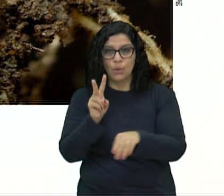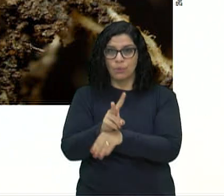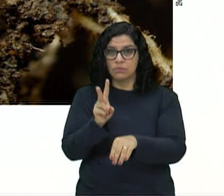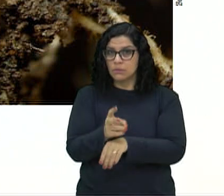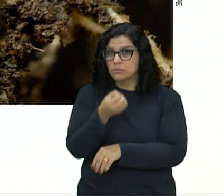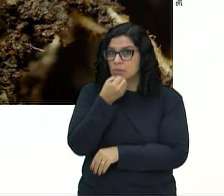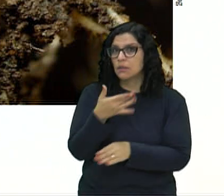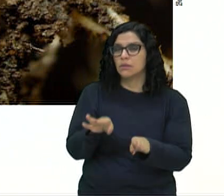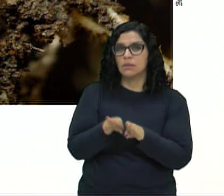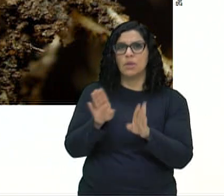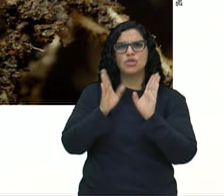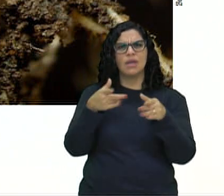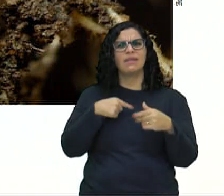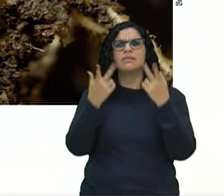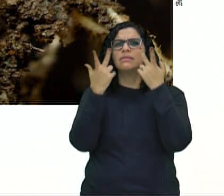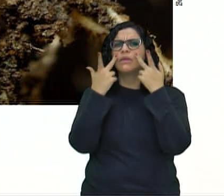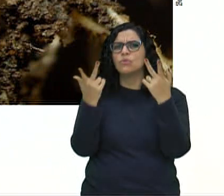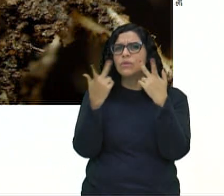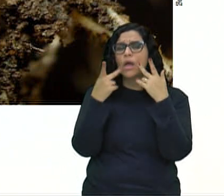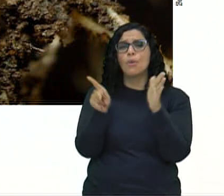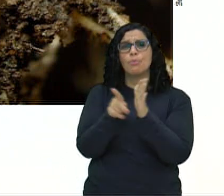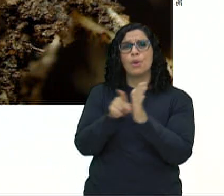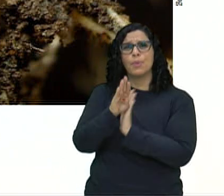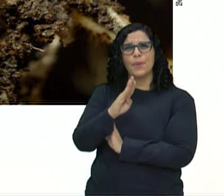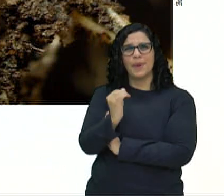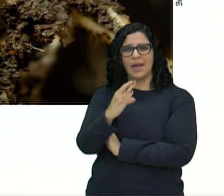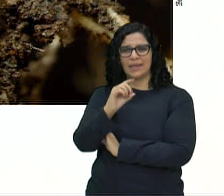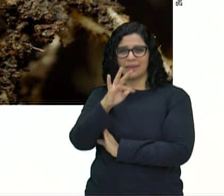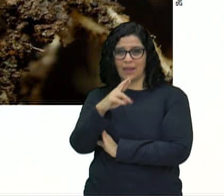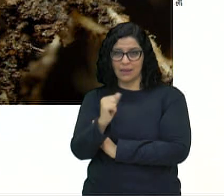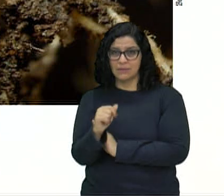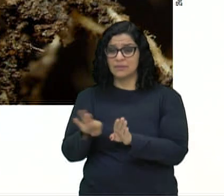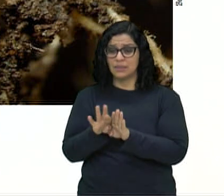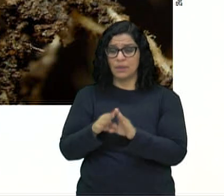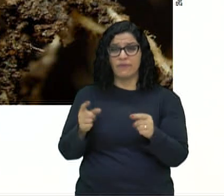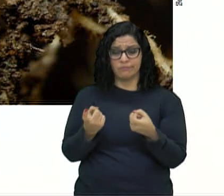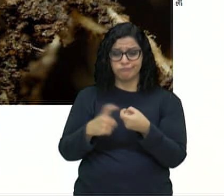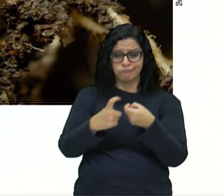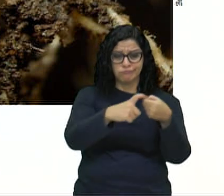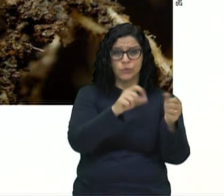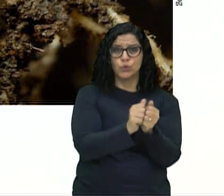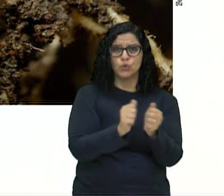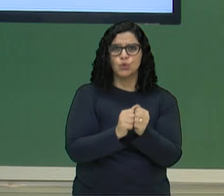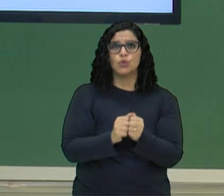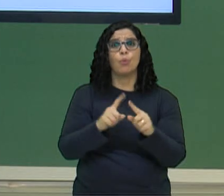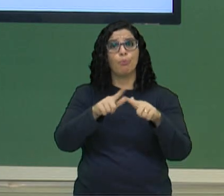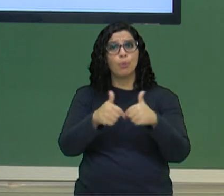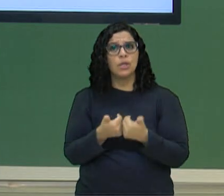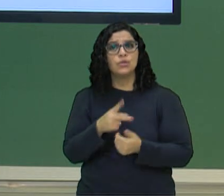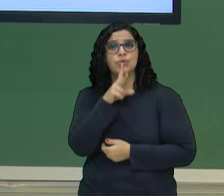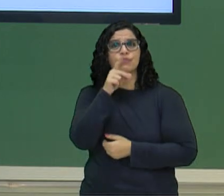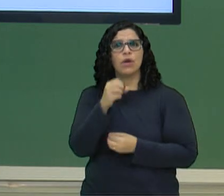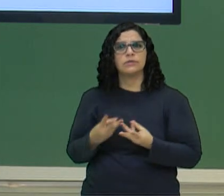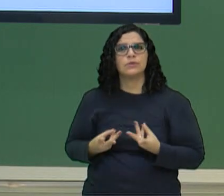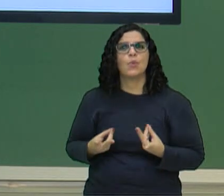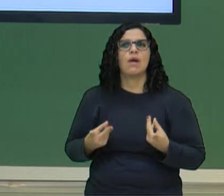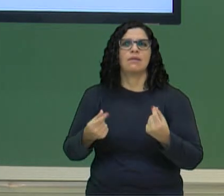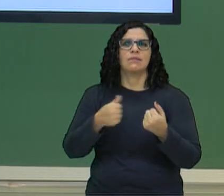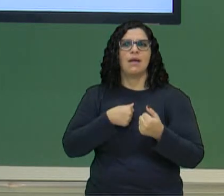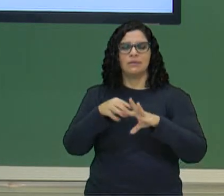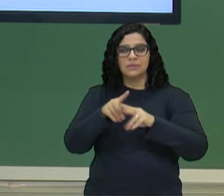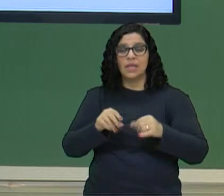trabalhado já tem naturalmente essas bactérias. Você planta a semente de soja, as bactérias se ligam a ela e as bactérias adubam a soja,